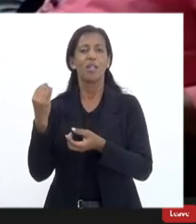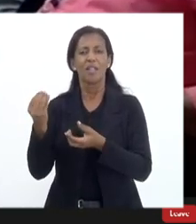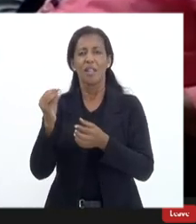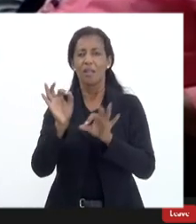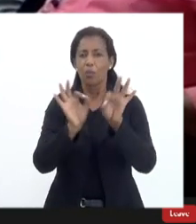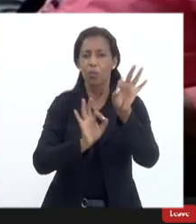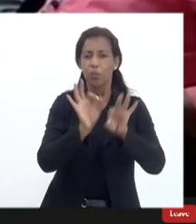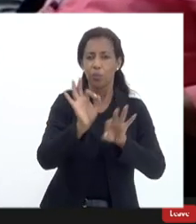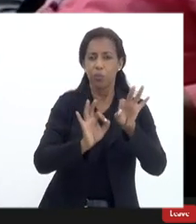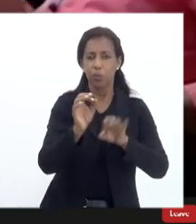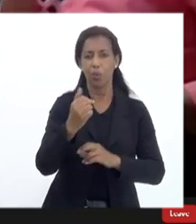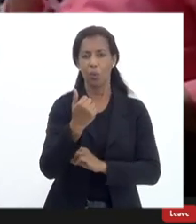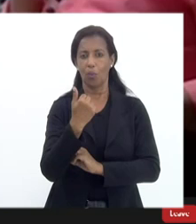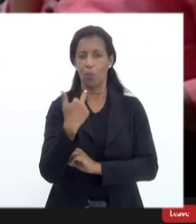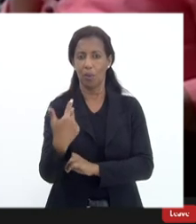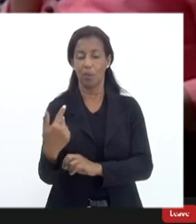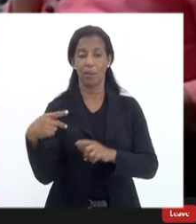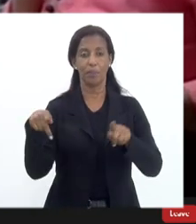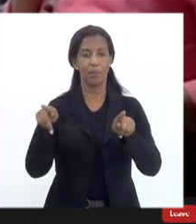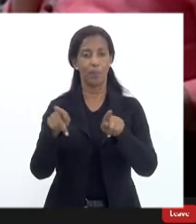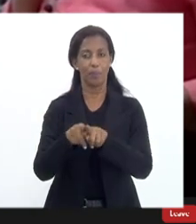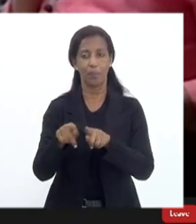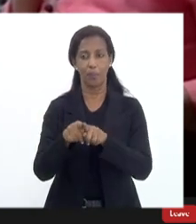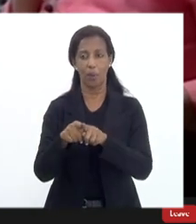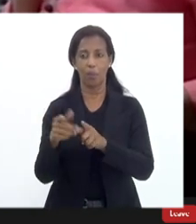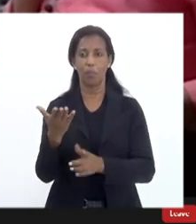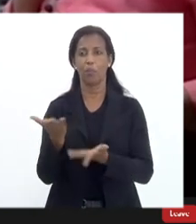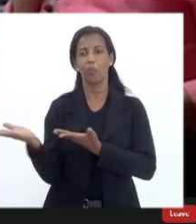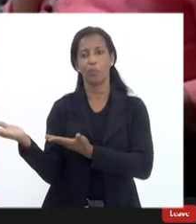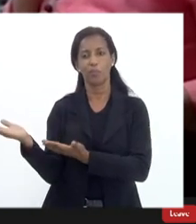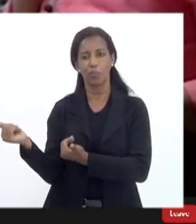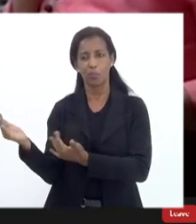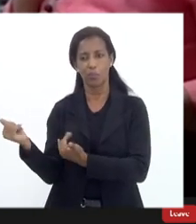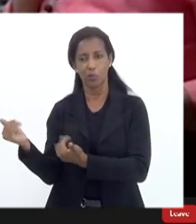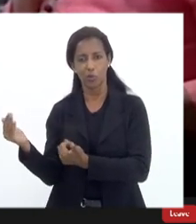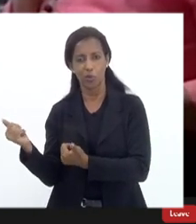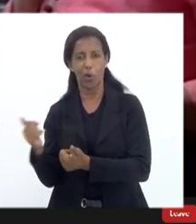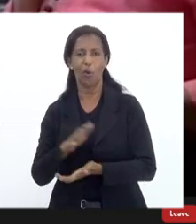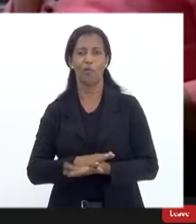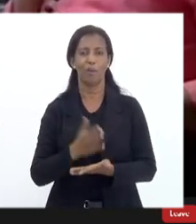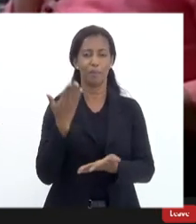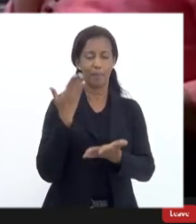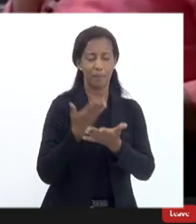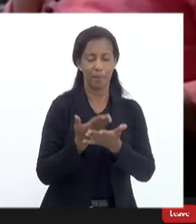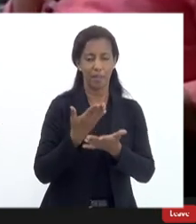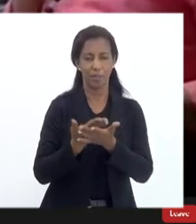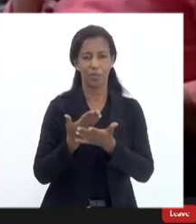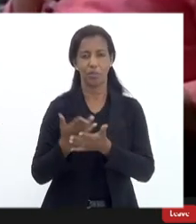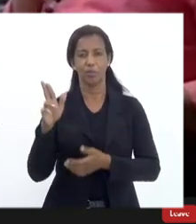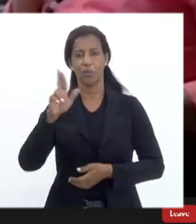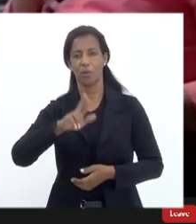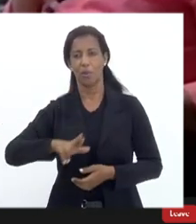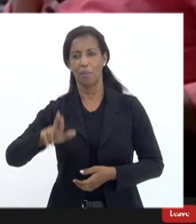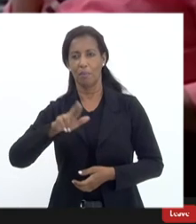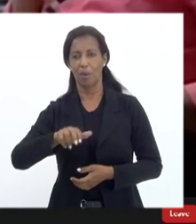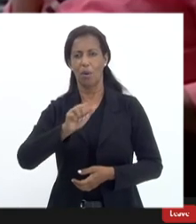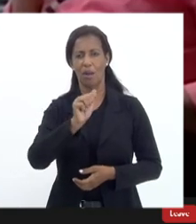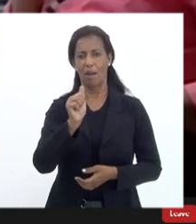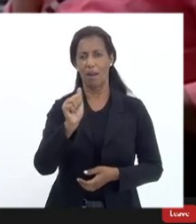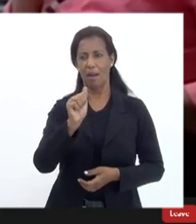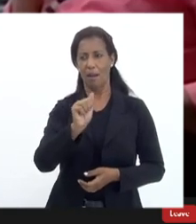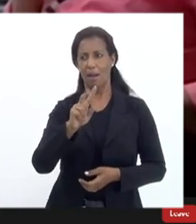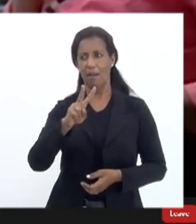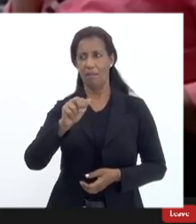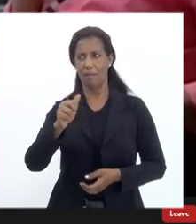né, numa linguagem voltada para o jovem, para gamificação, para uso de avatar. Quer